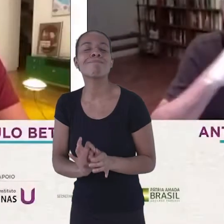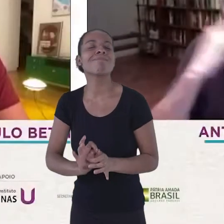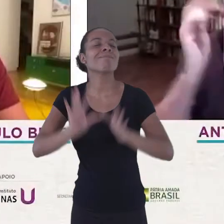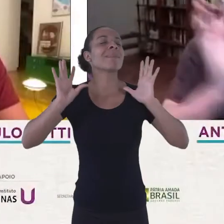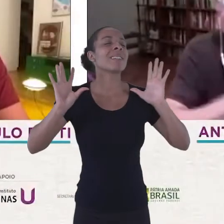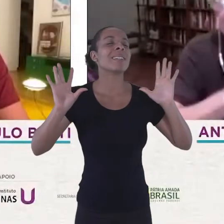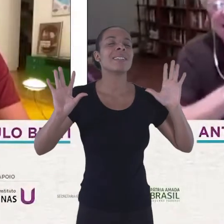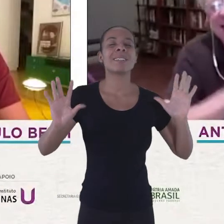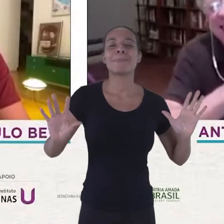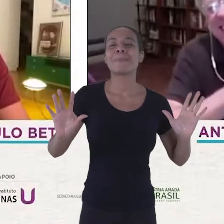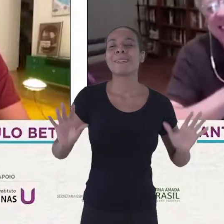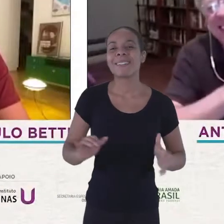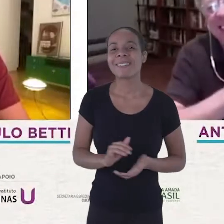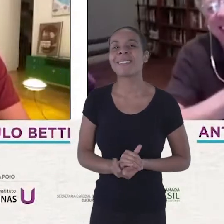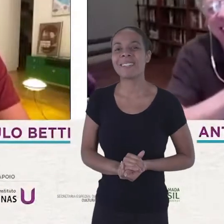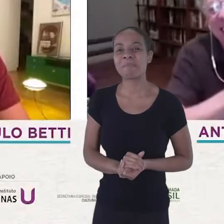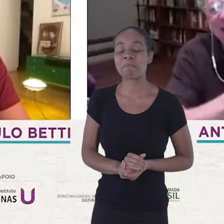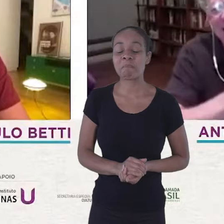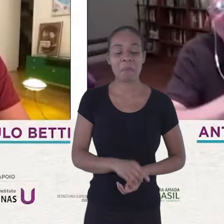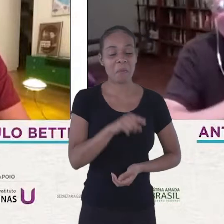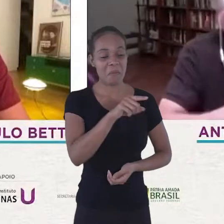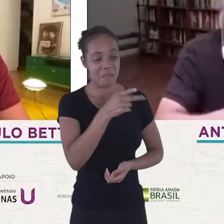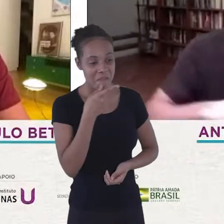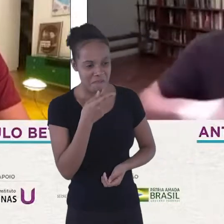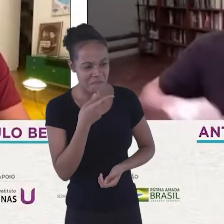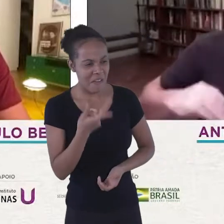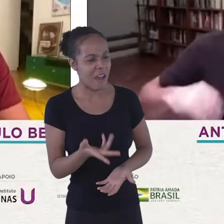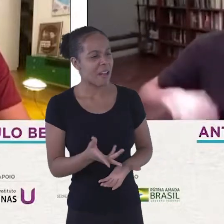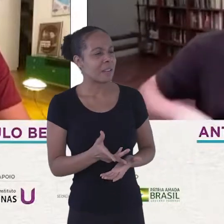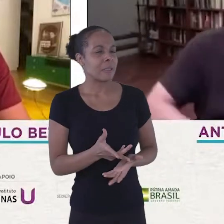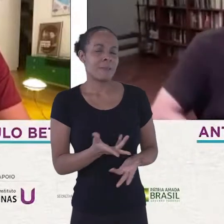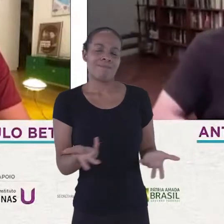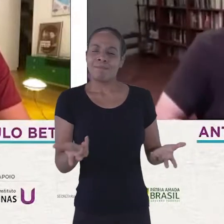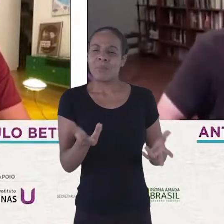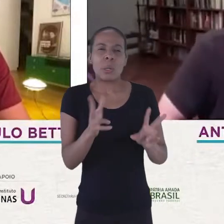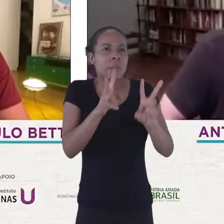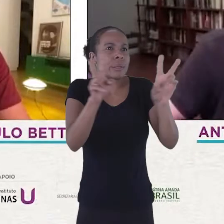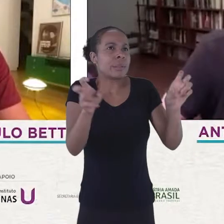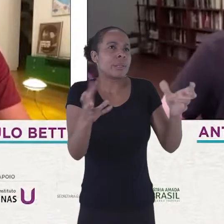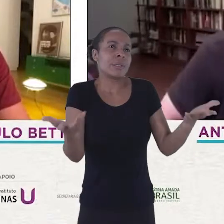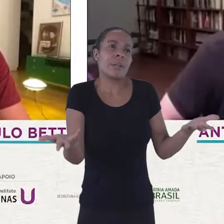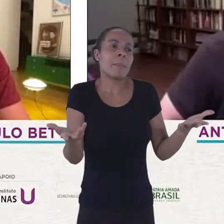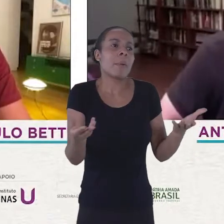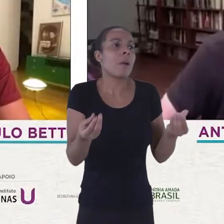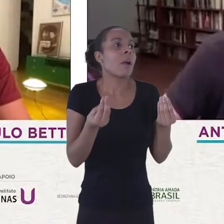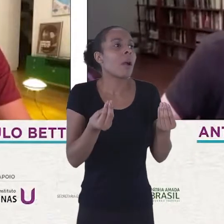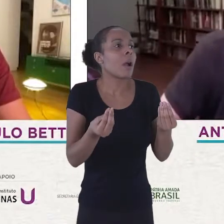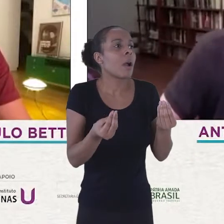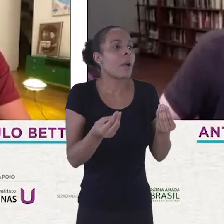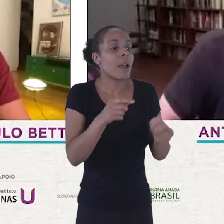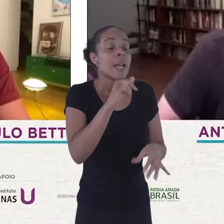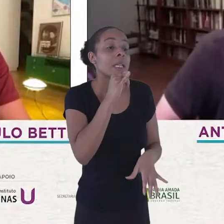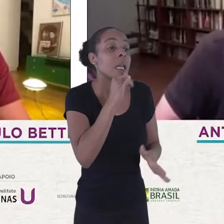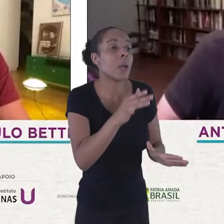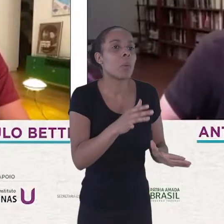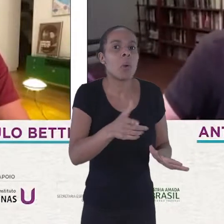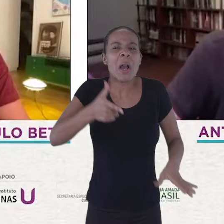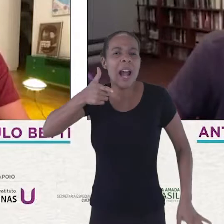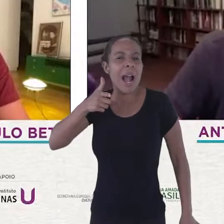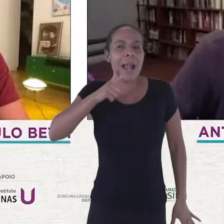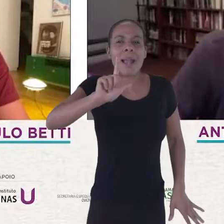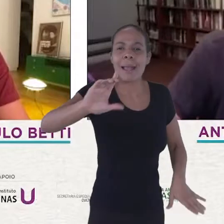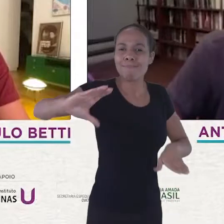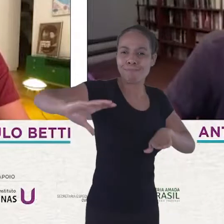Eu peguei aqui a parte. Você fala de Lundus, né? Fala de Lundus, quer ver outra coisa aqui que você fala, ganhei uma chuteira